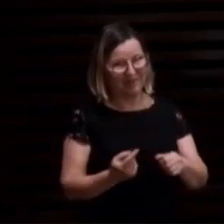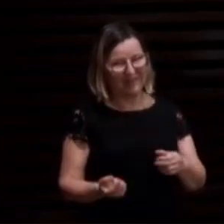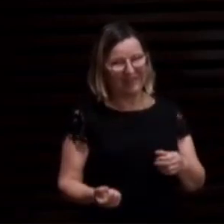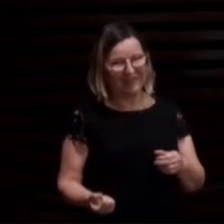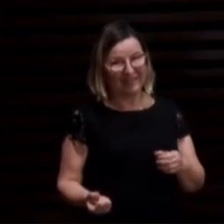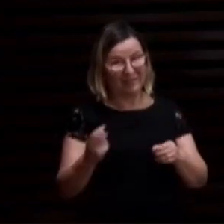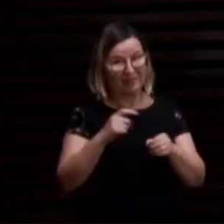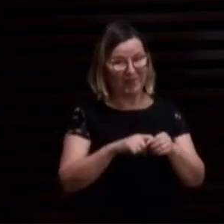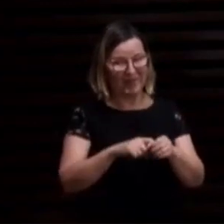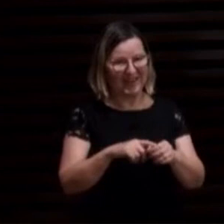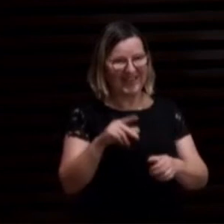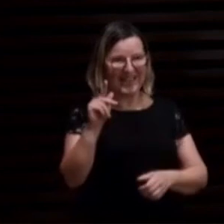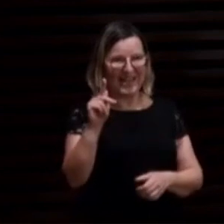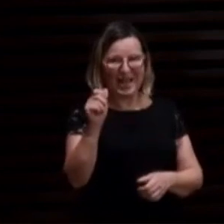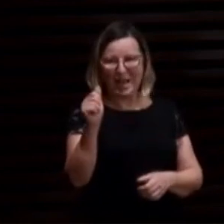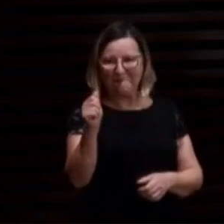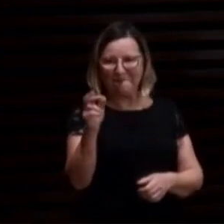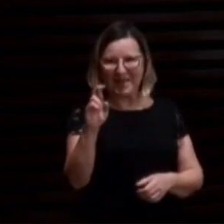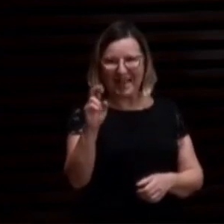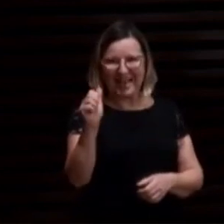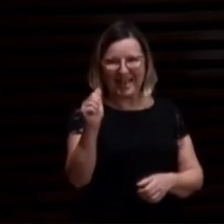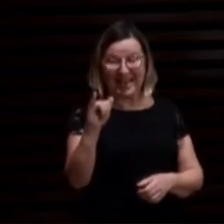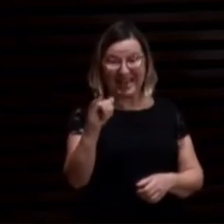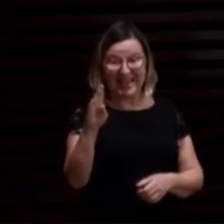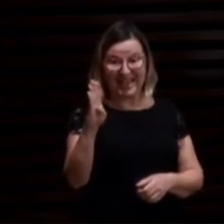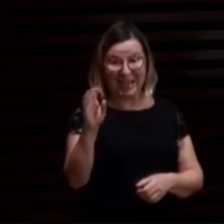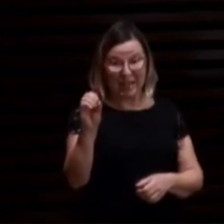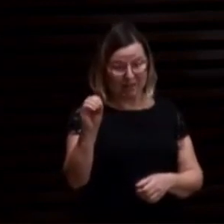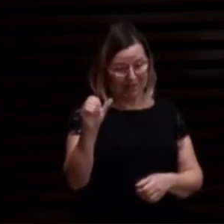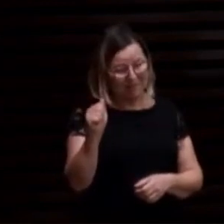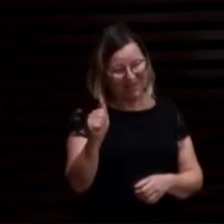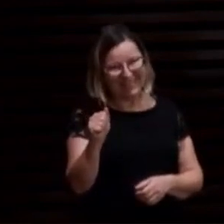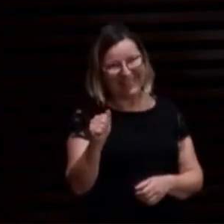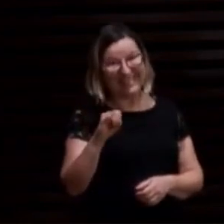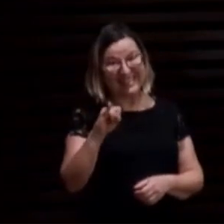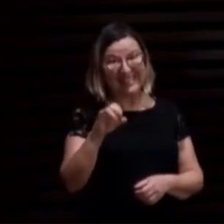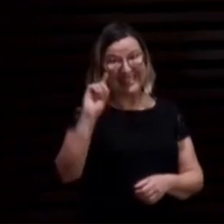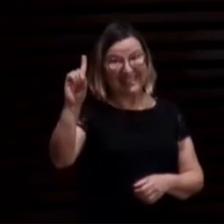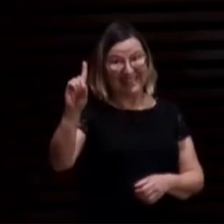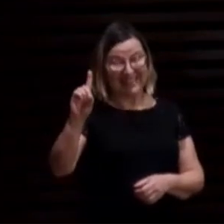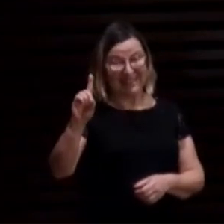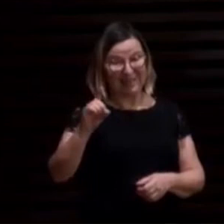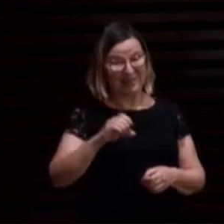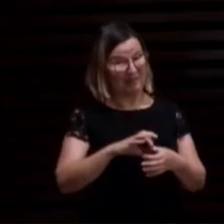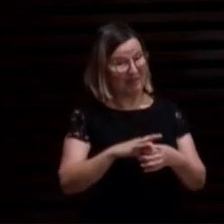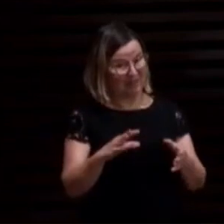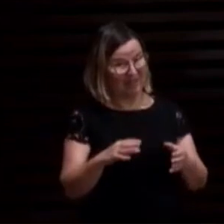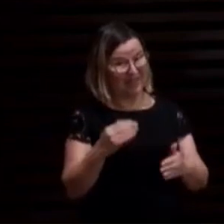da Paraíba, se o Senhor permitir que eu vá e volte,